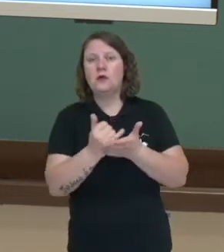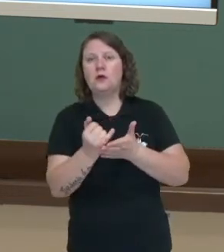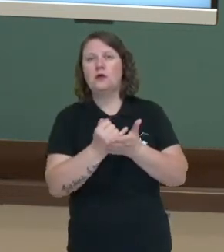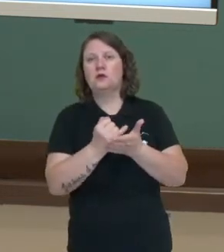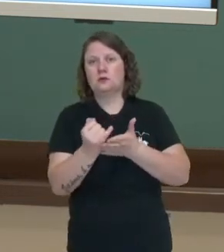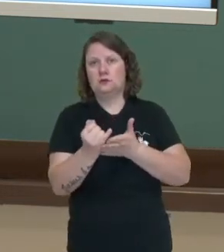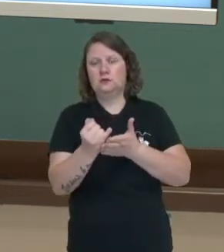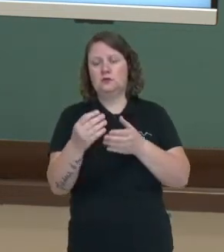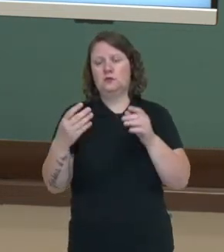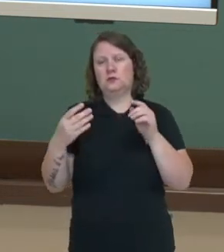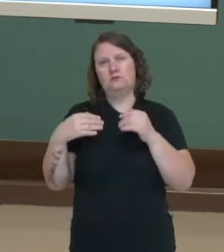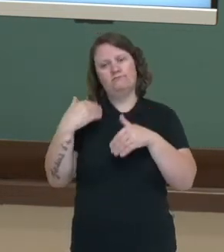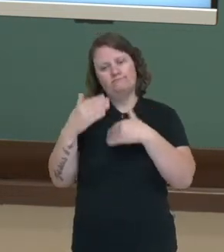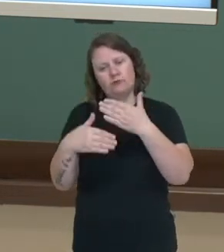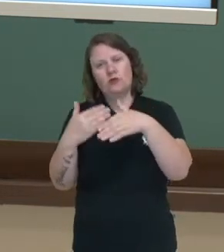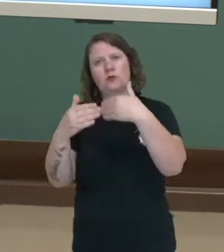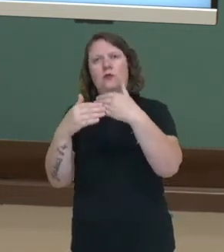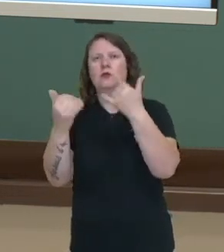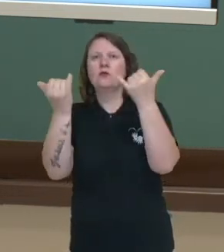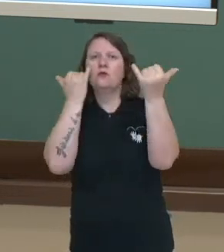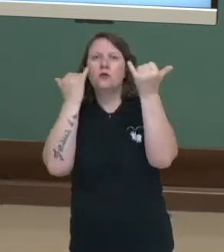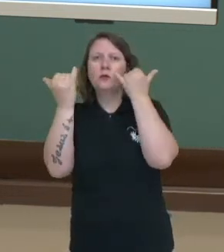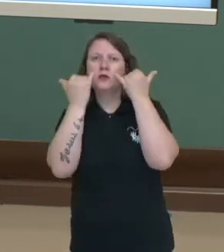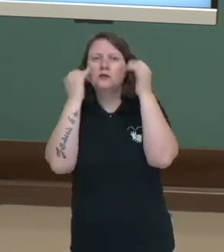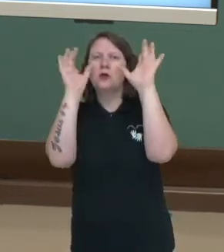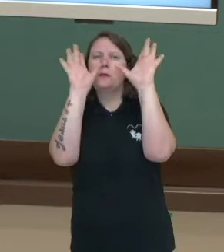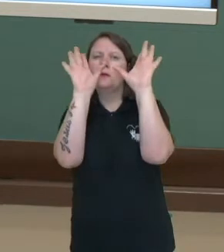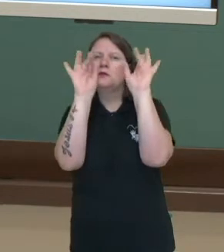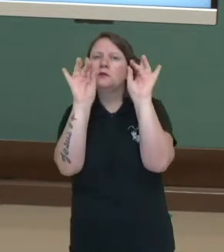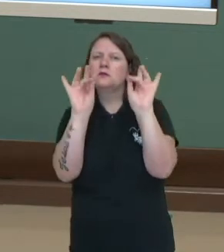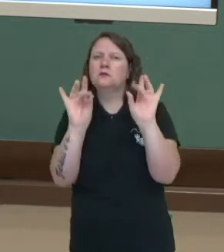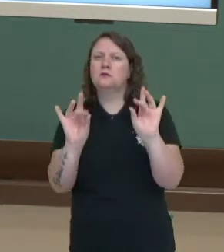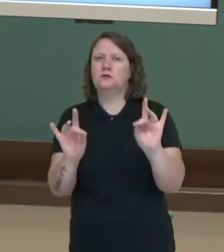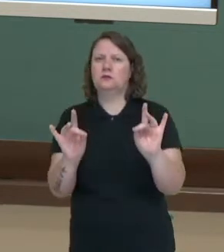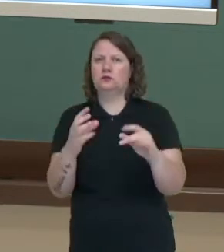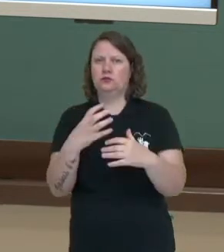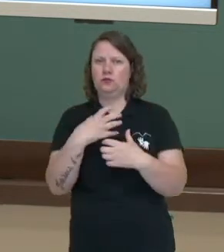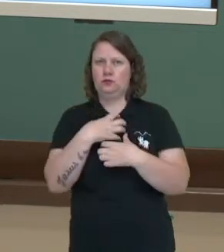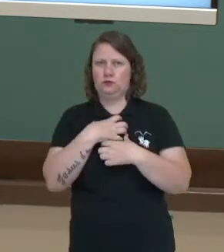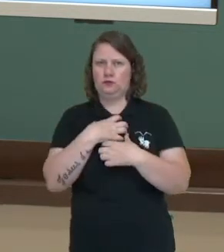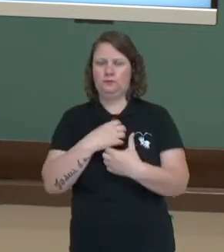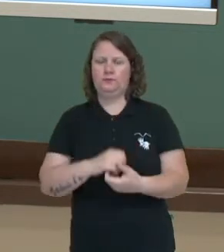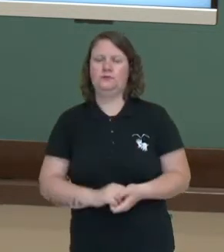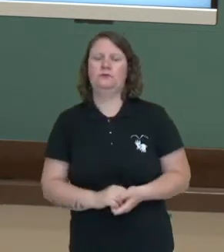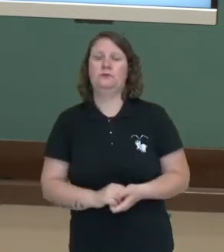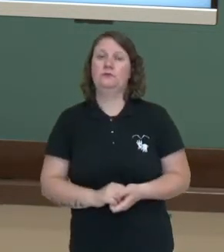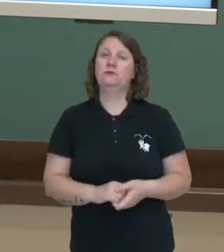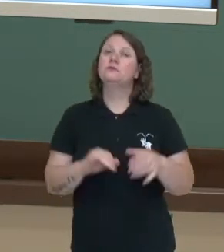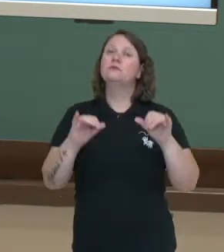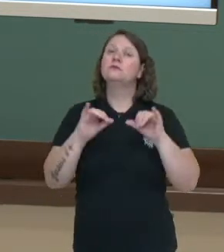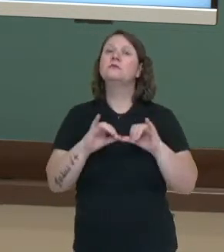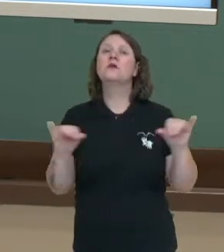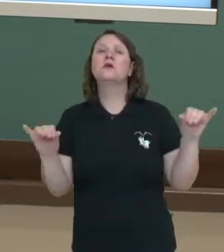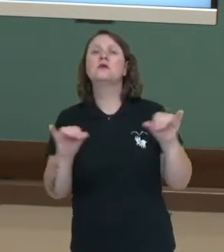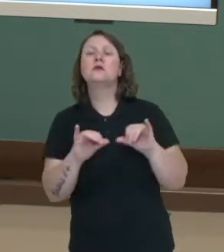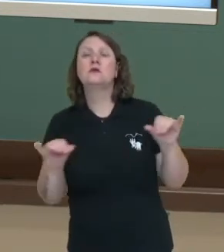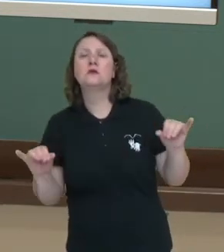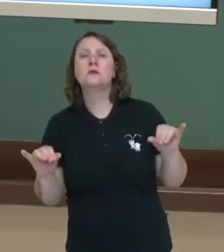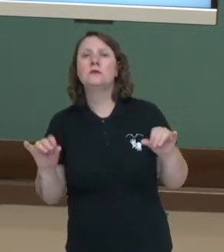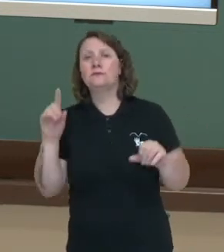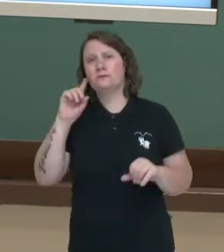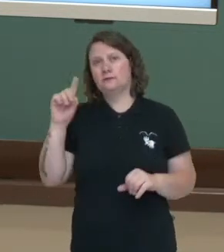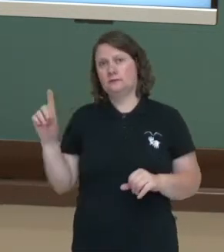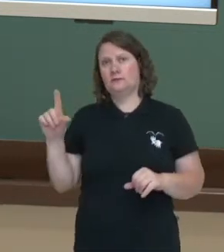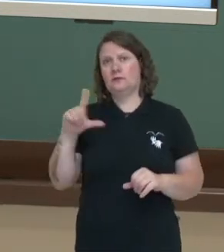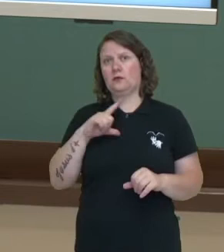parágrafos, as informações que não são tão importantes assim. E sobre a notícia em questão que lemos, temos